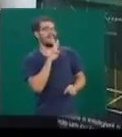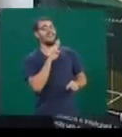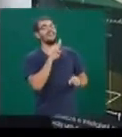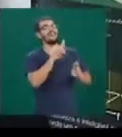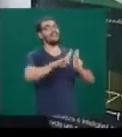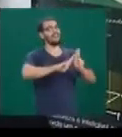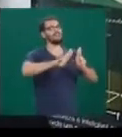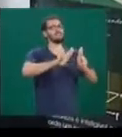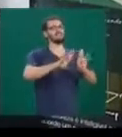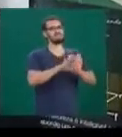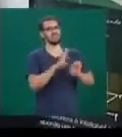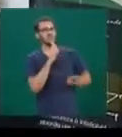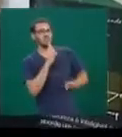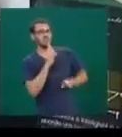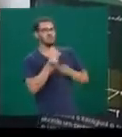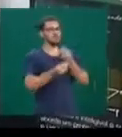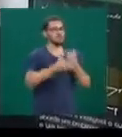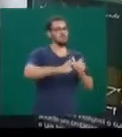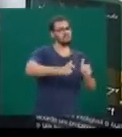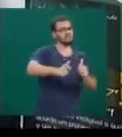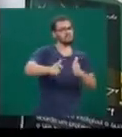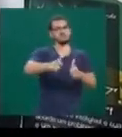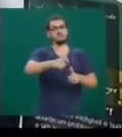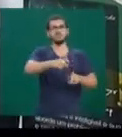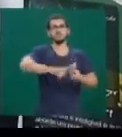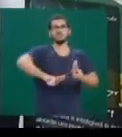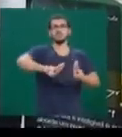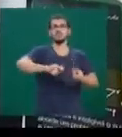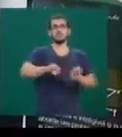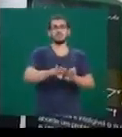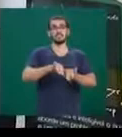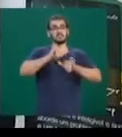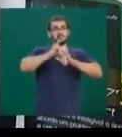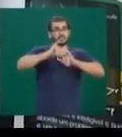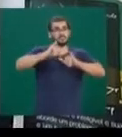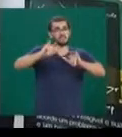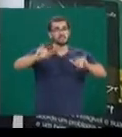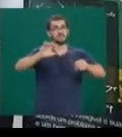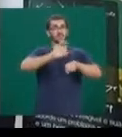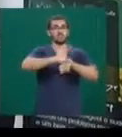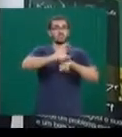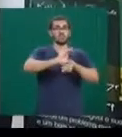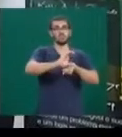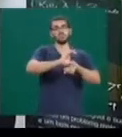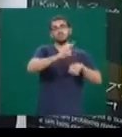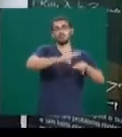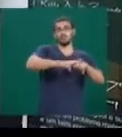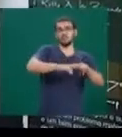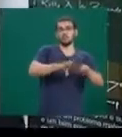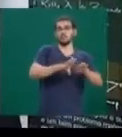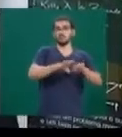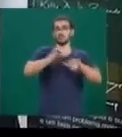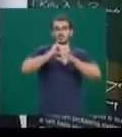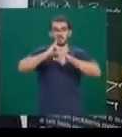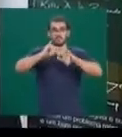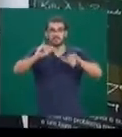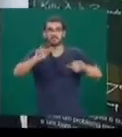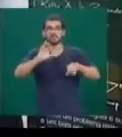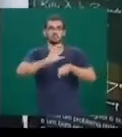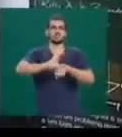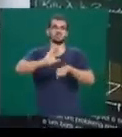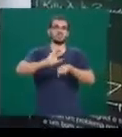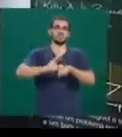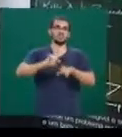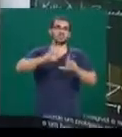pouquinho mais o espaço aqui dentro e depois para divulgar os cursos de matemática e estatística da universidade. Quem sabe atrair um pouquinho